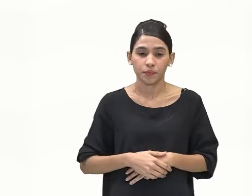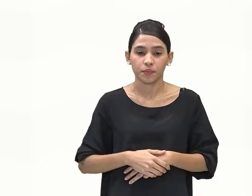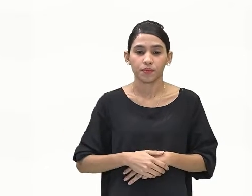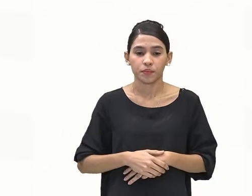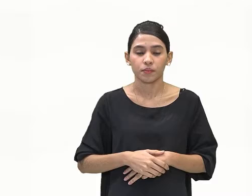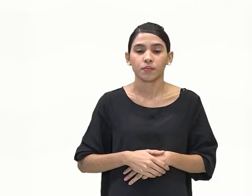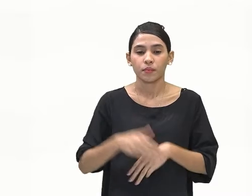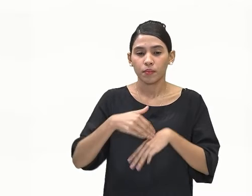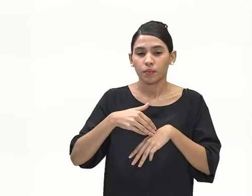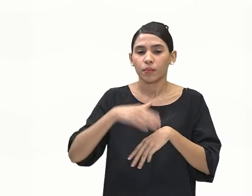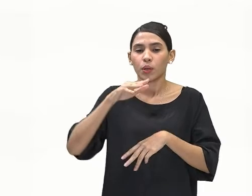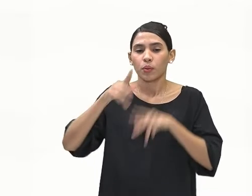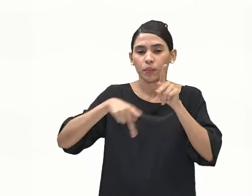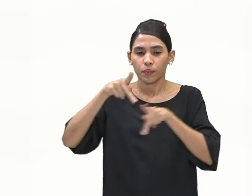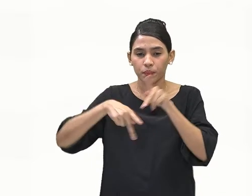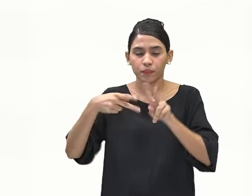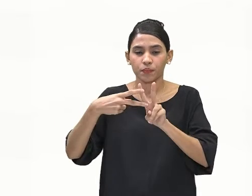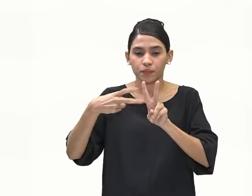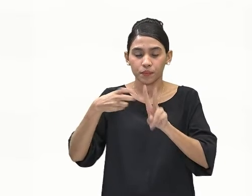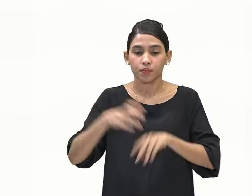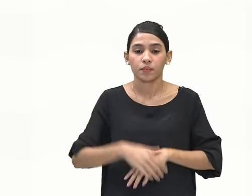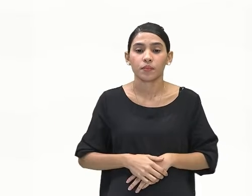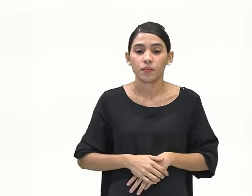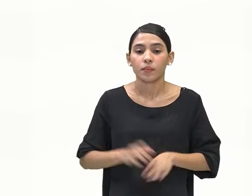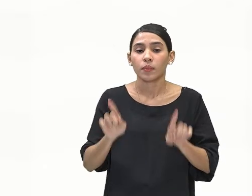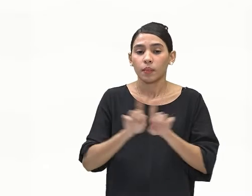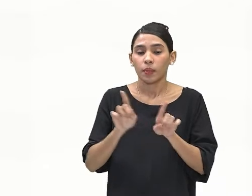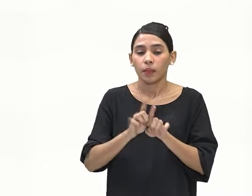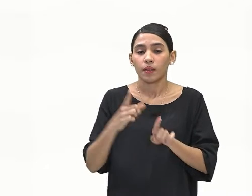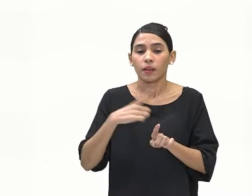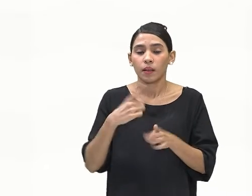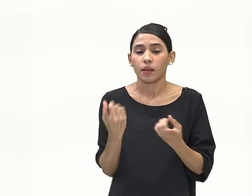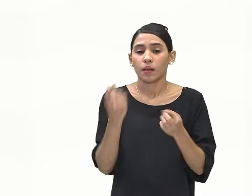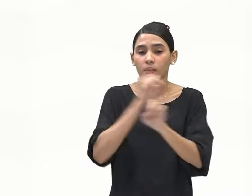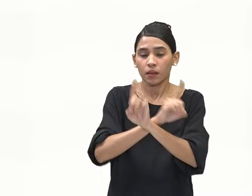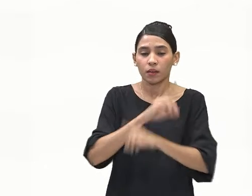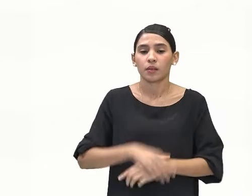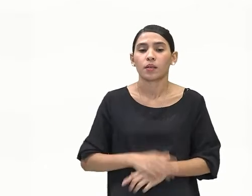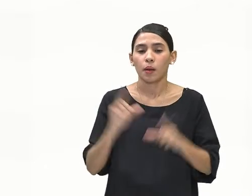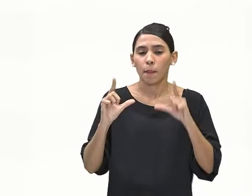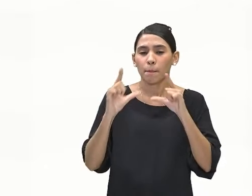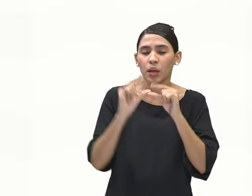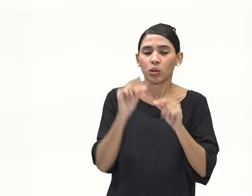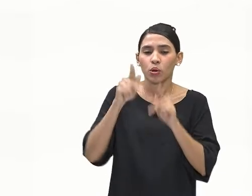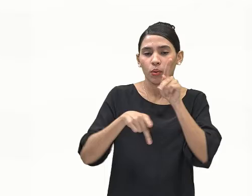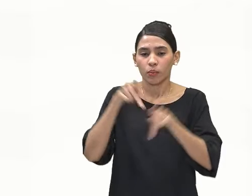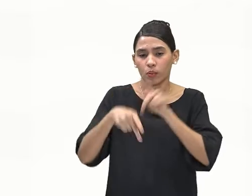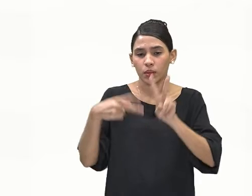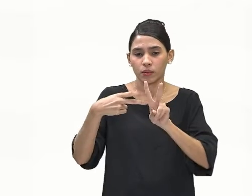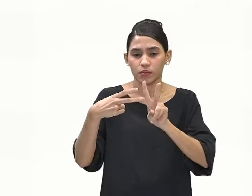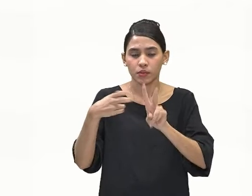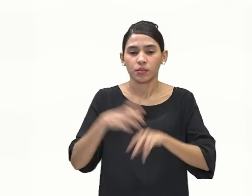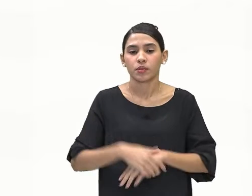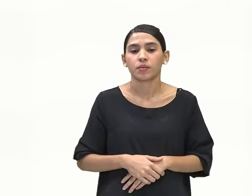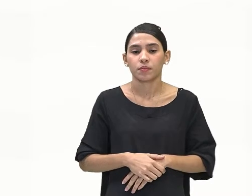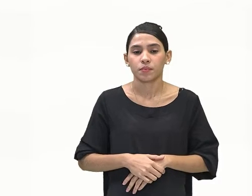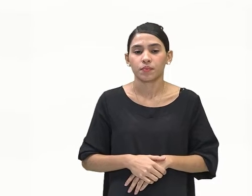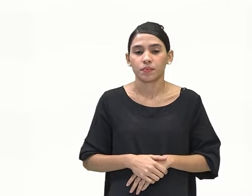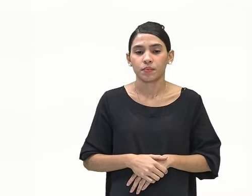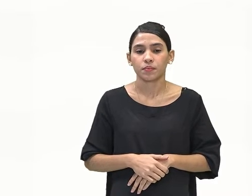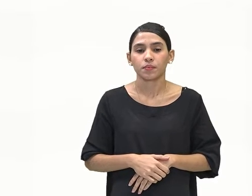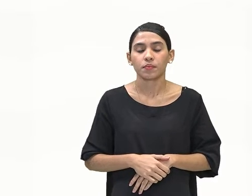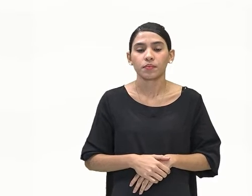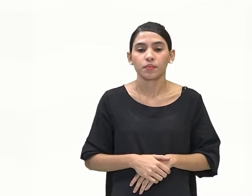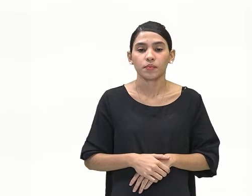maior população indígena. E também temos o lado inverso, a que menor possui população. A gente começa falando